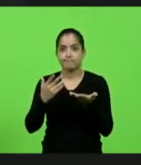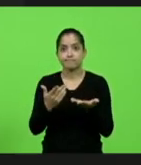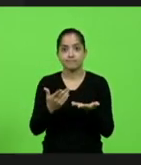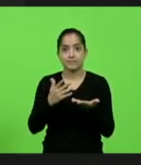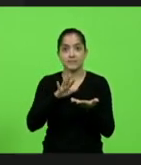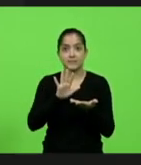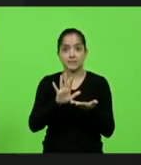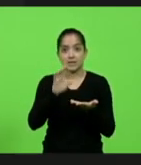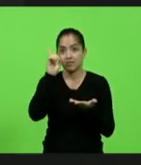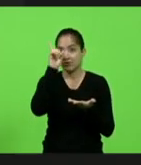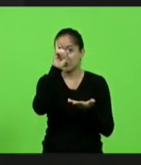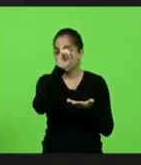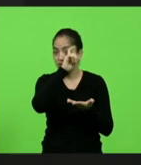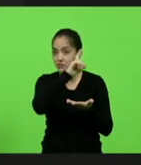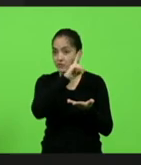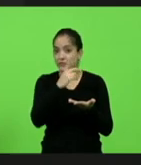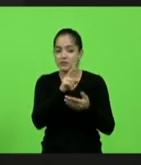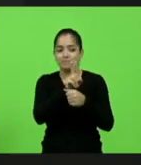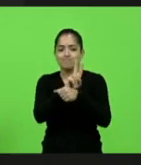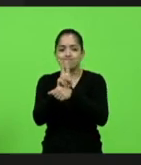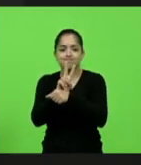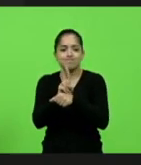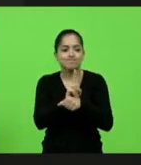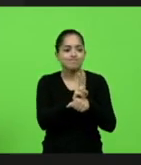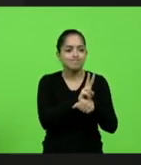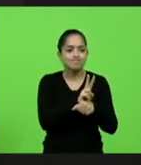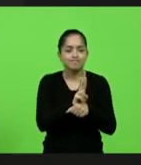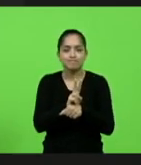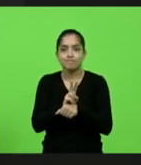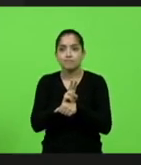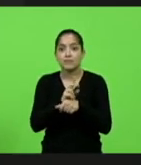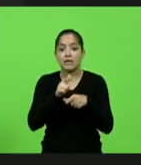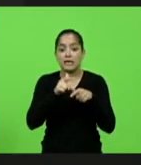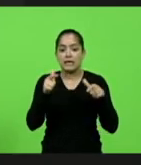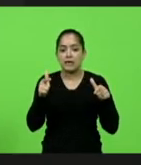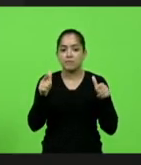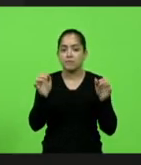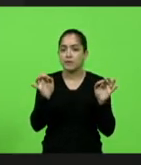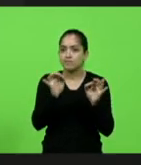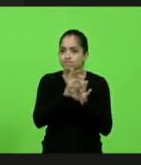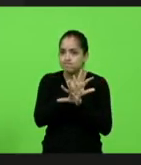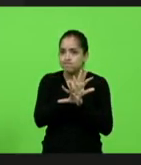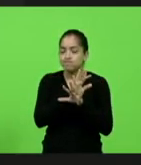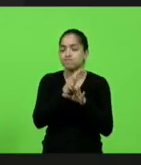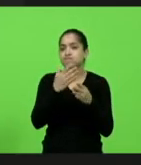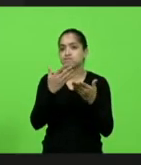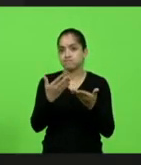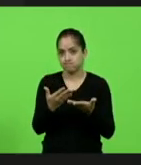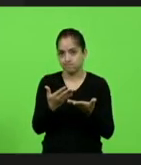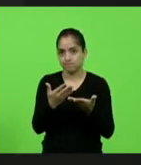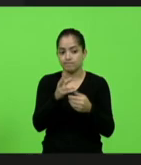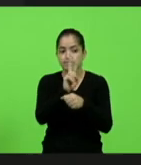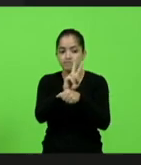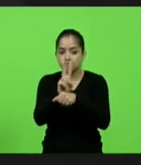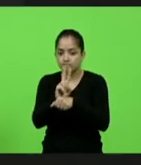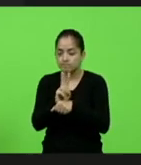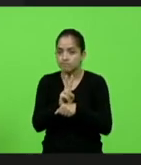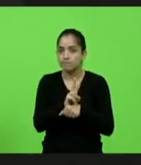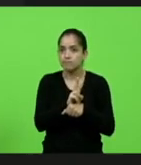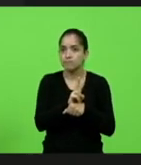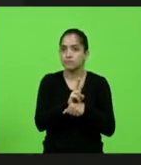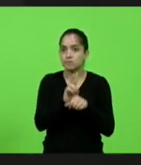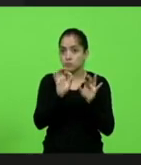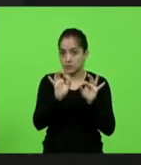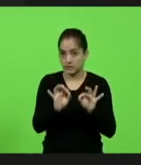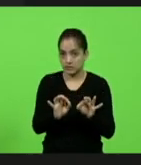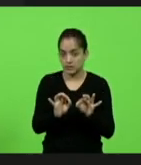dificilmente fará uma fiscalização ampla e complexa no que tange a tal fiscalização.